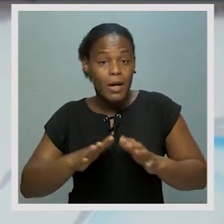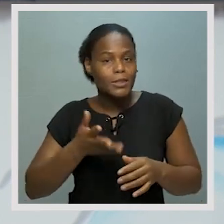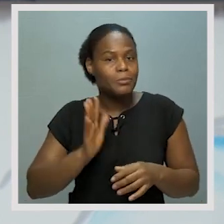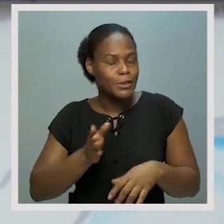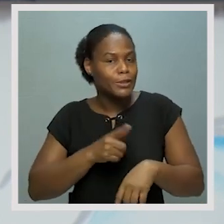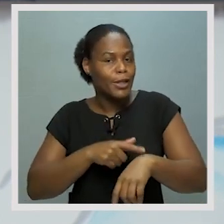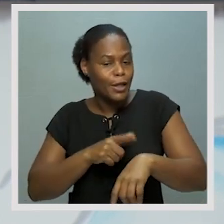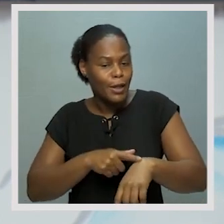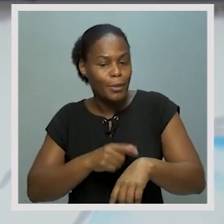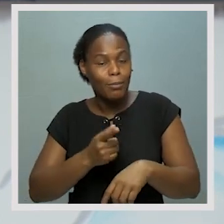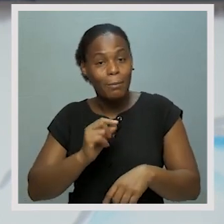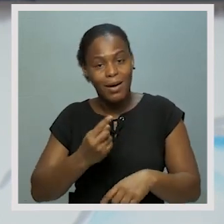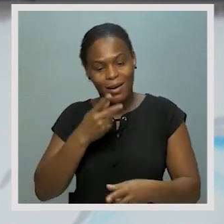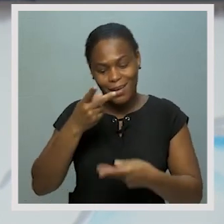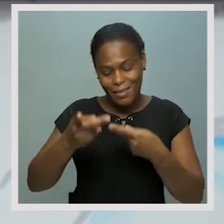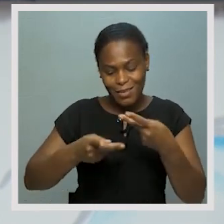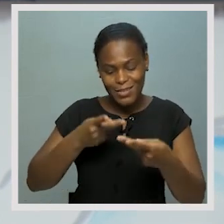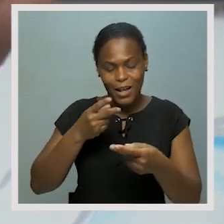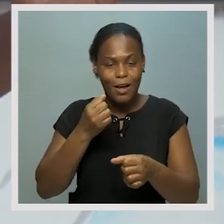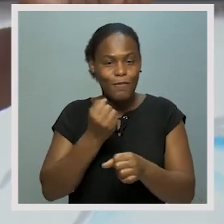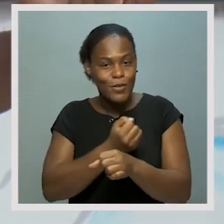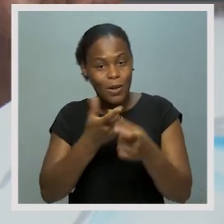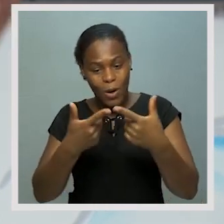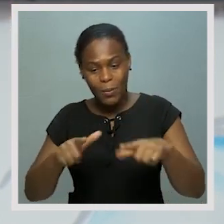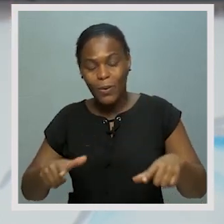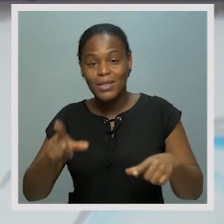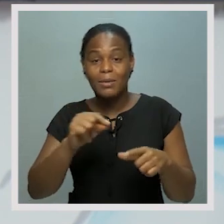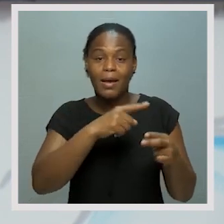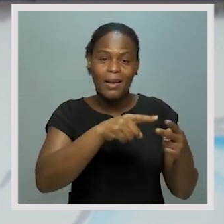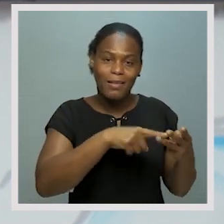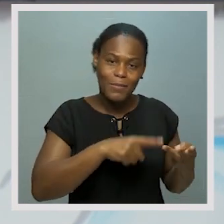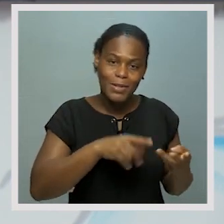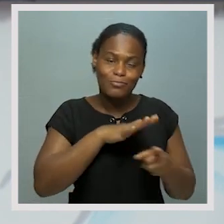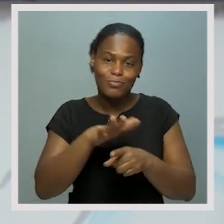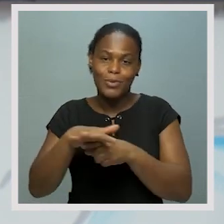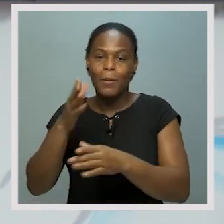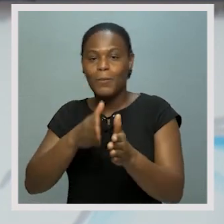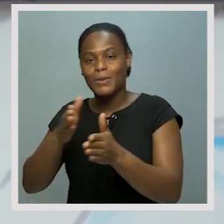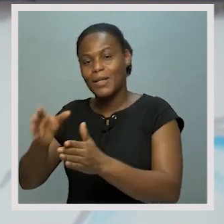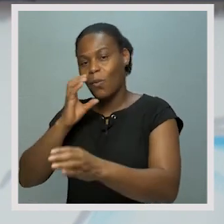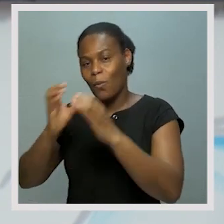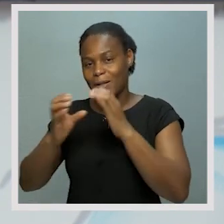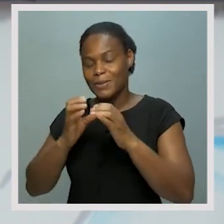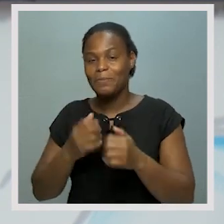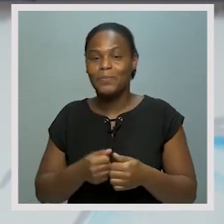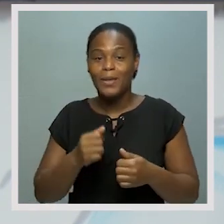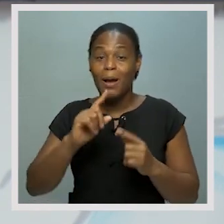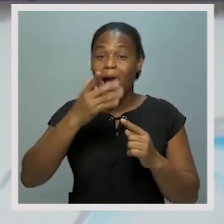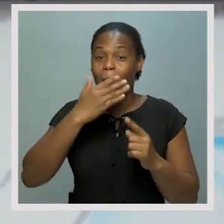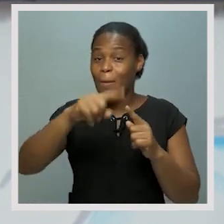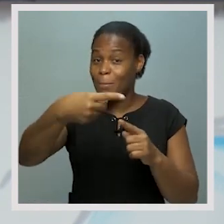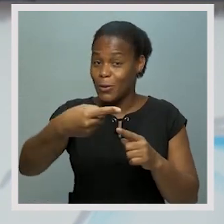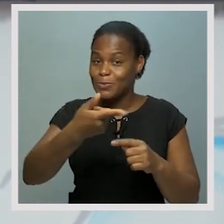mas precisa de um tempinho para analisar as funções de linguagem e os elementos que interferem no processo da comunicação. Assim,